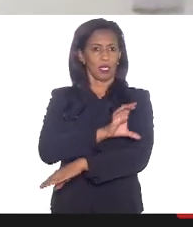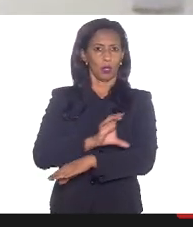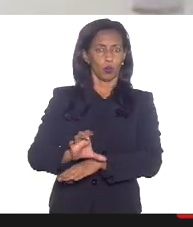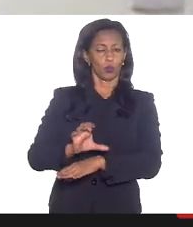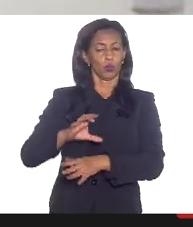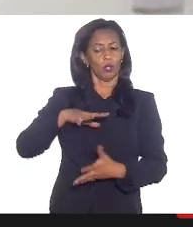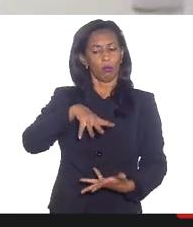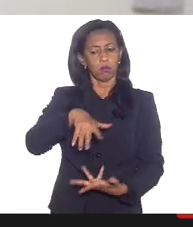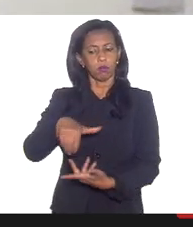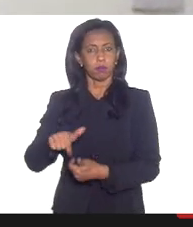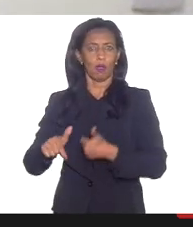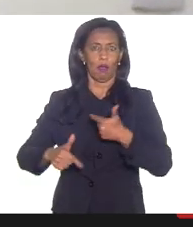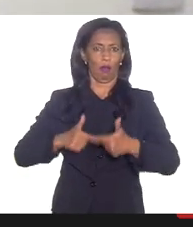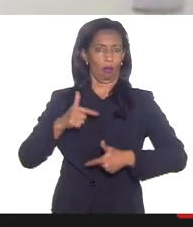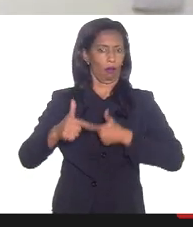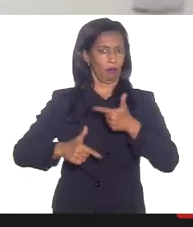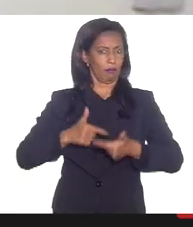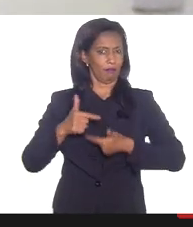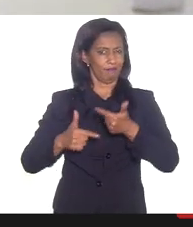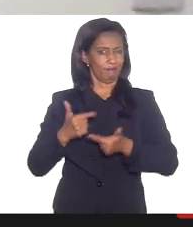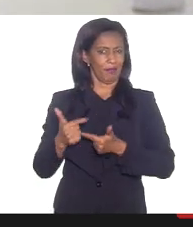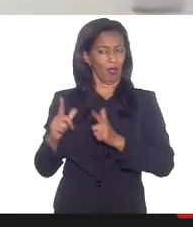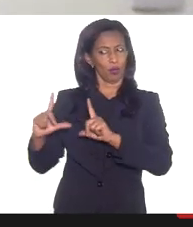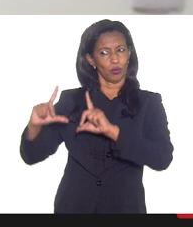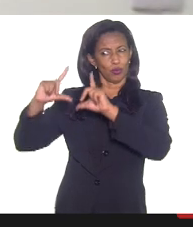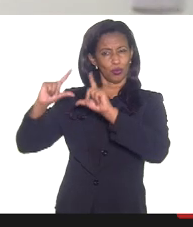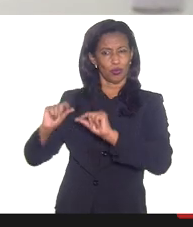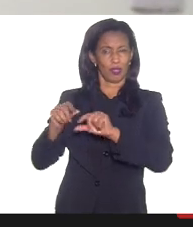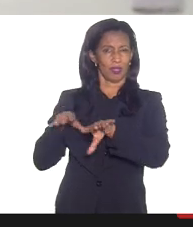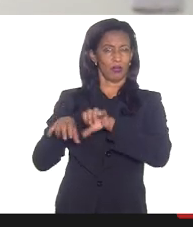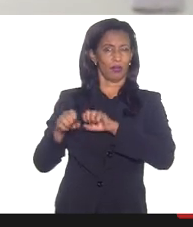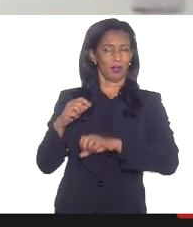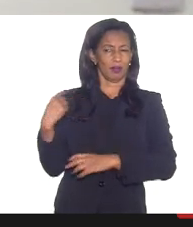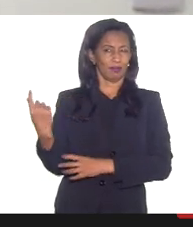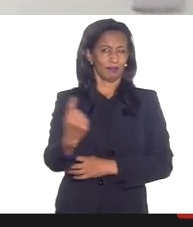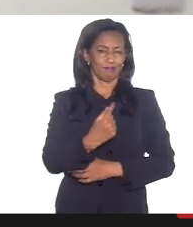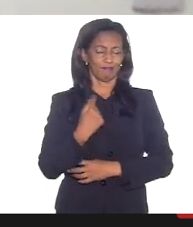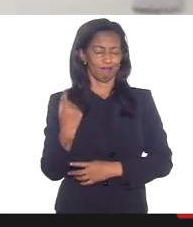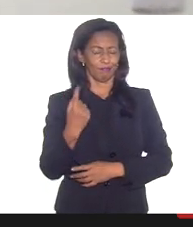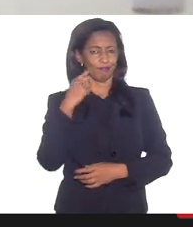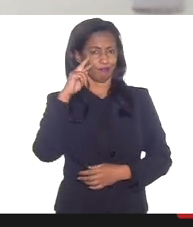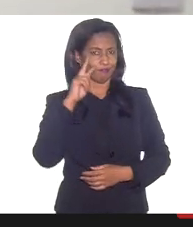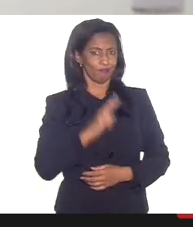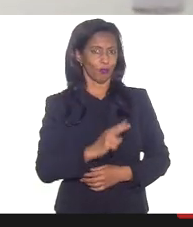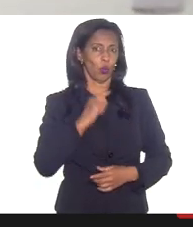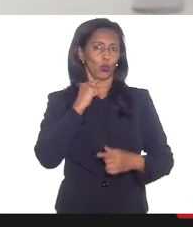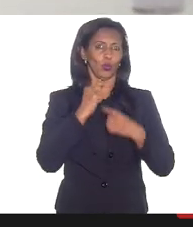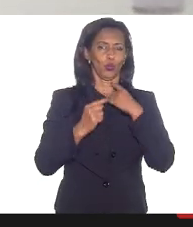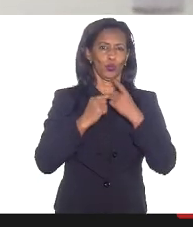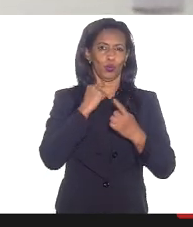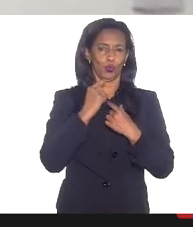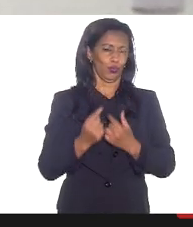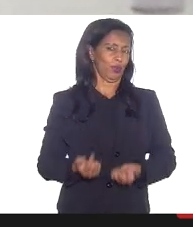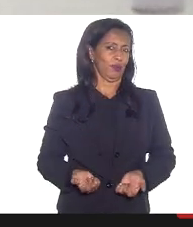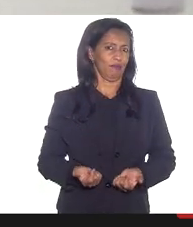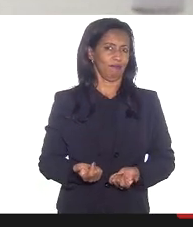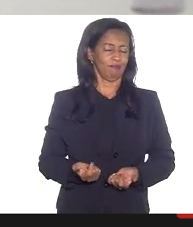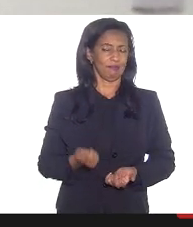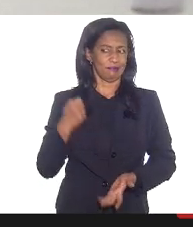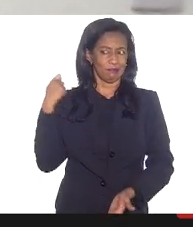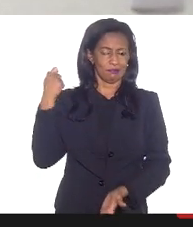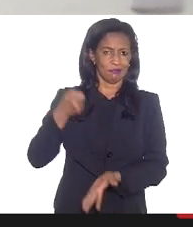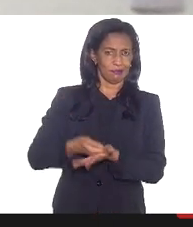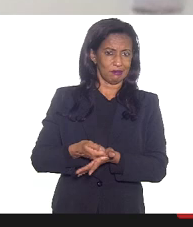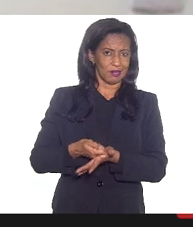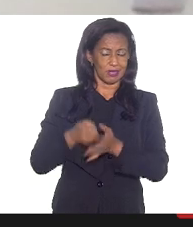do trabalho. Ao achatar essa formação geral, a gente fica com dúvidas sobre se vai ser